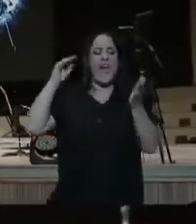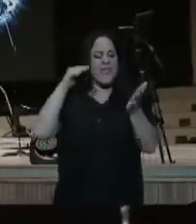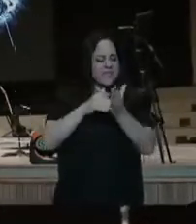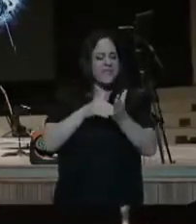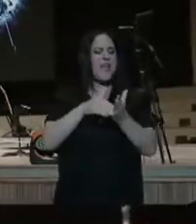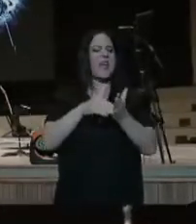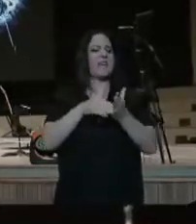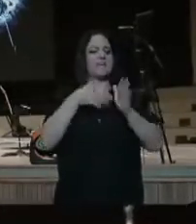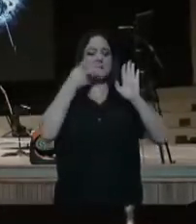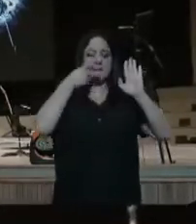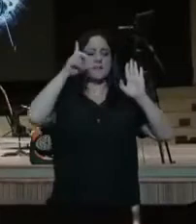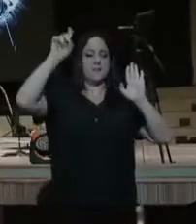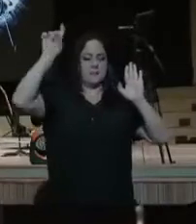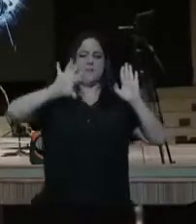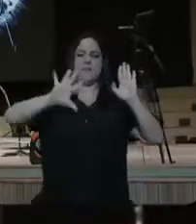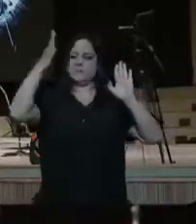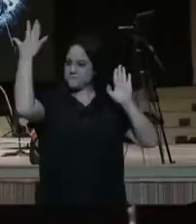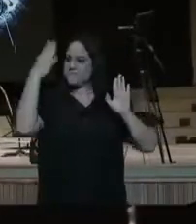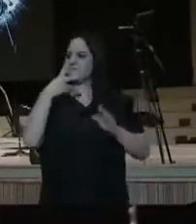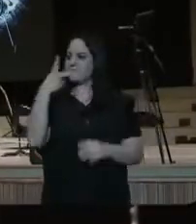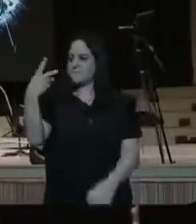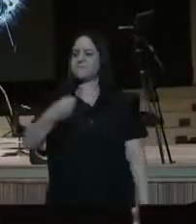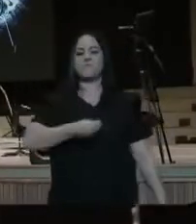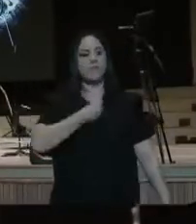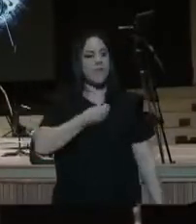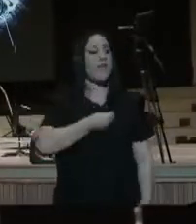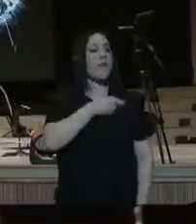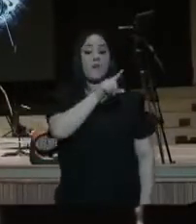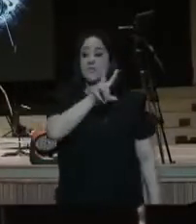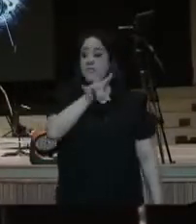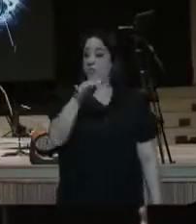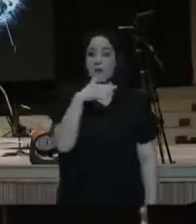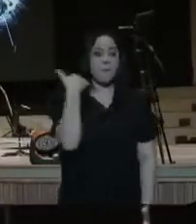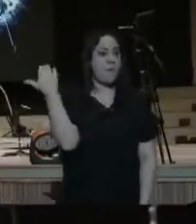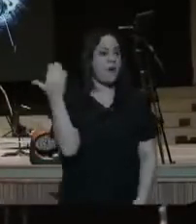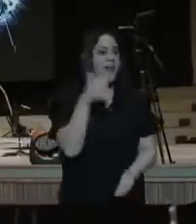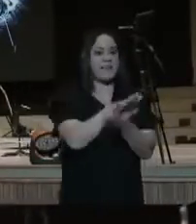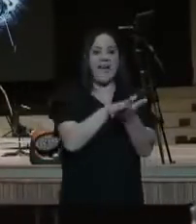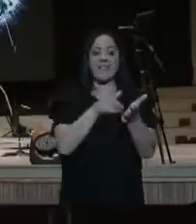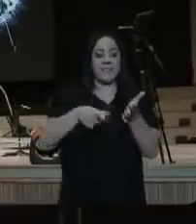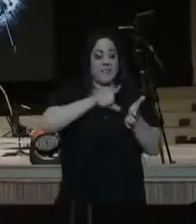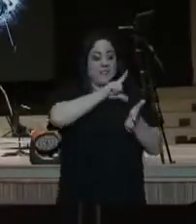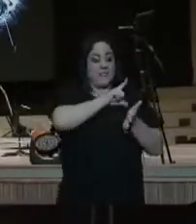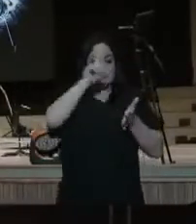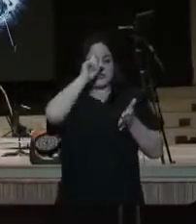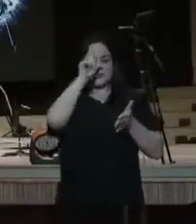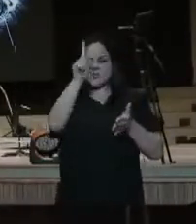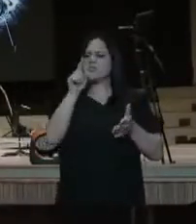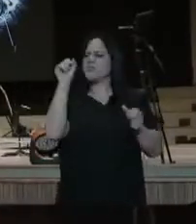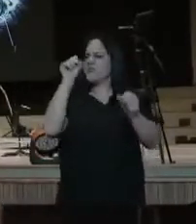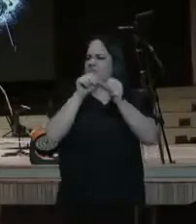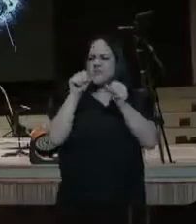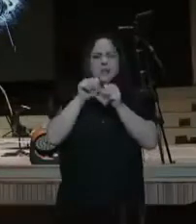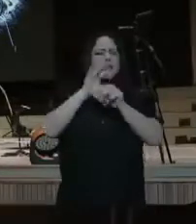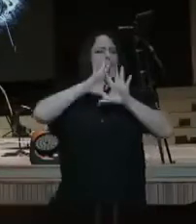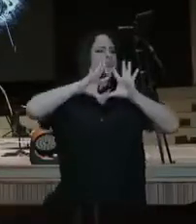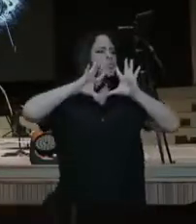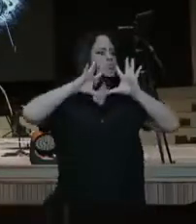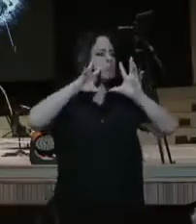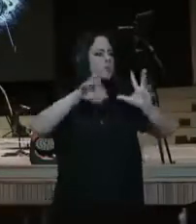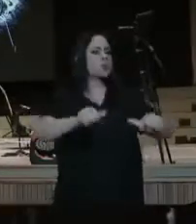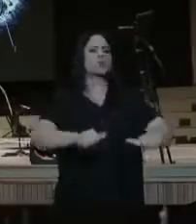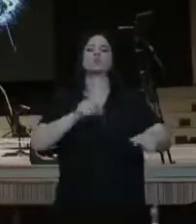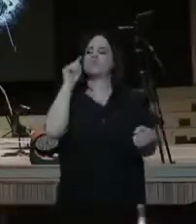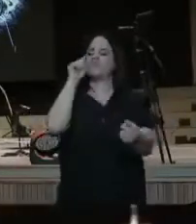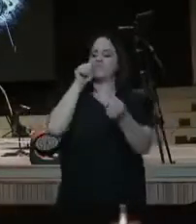deus te fez pra viver você não vai morrer nem um dia antes de cumprir todo o